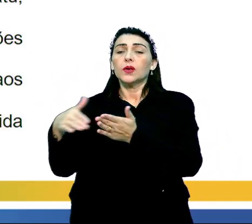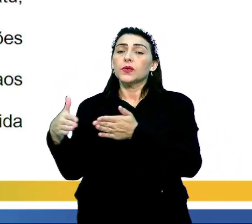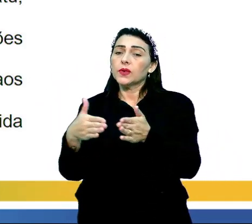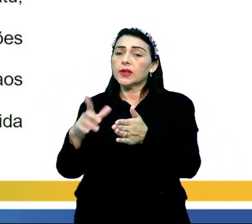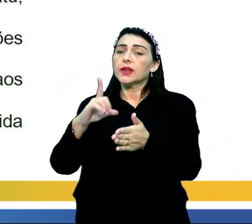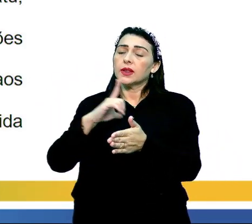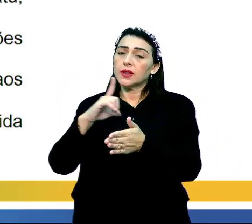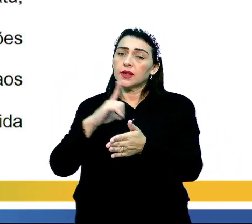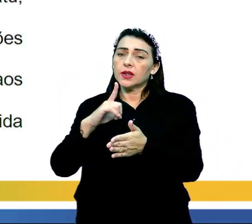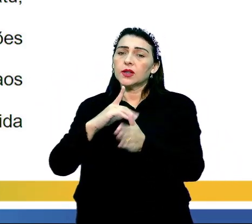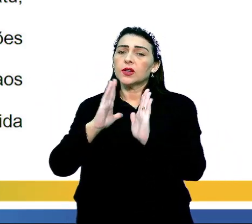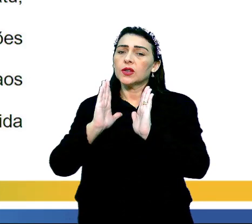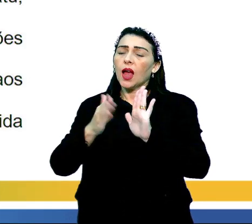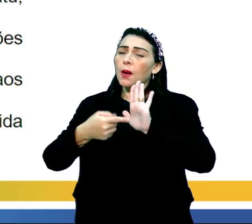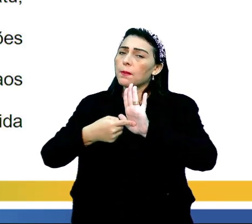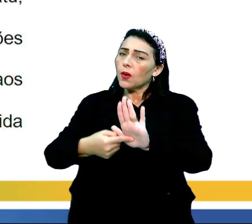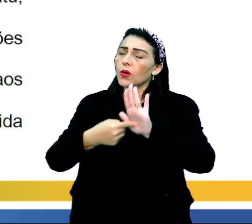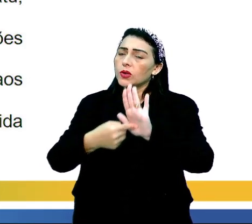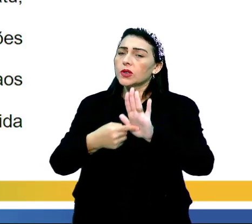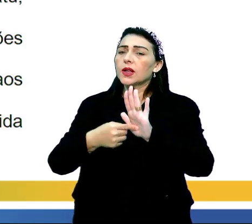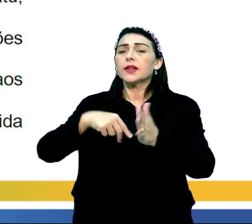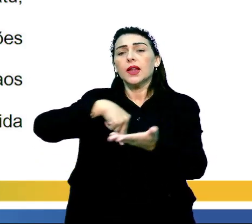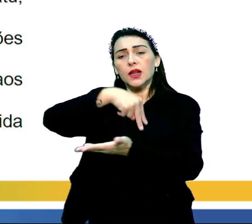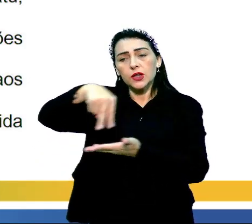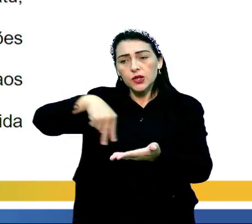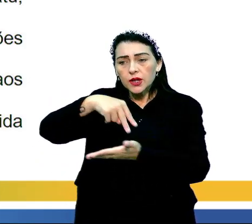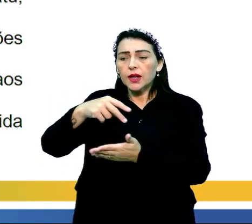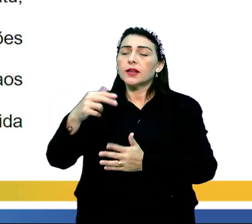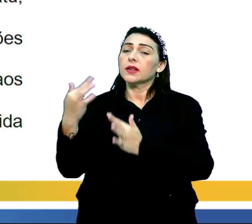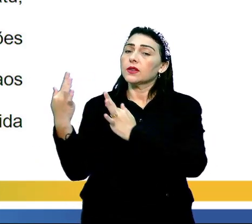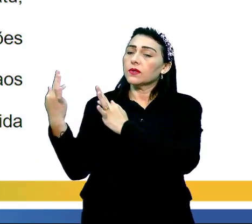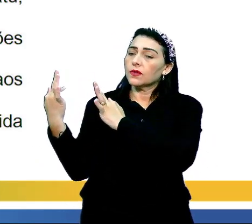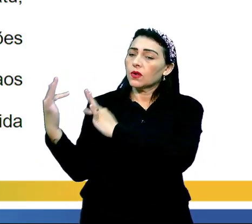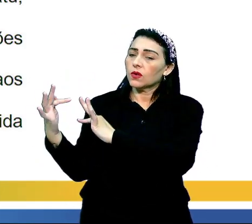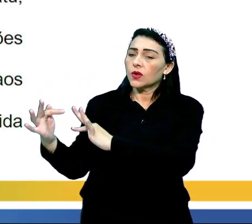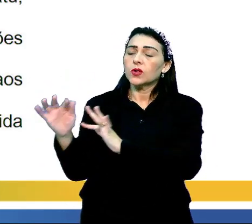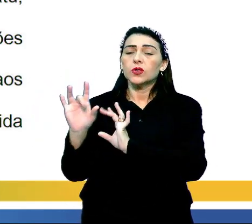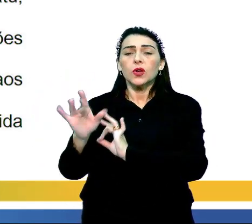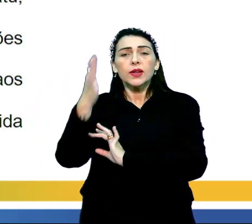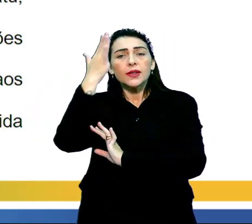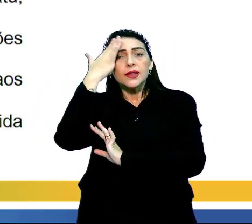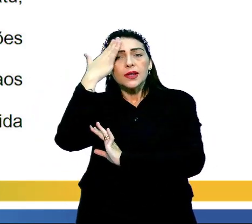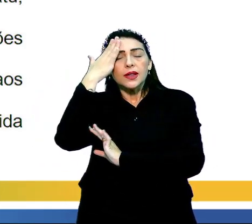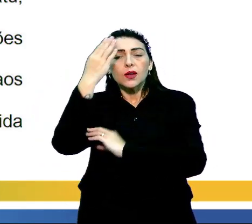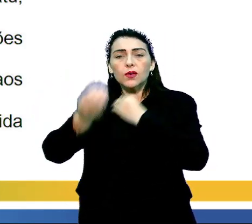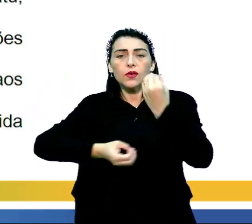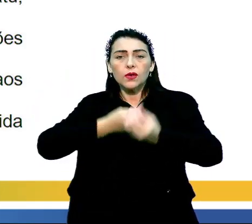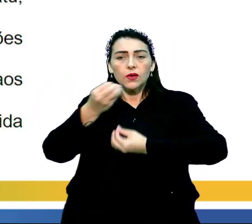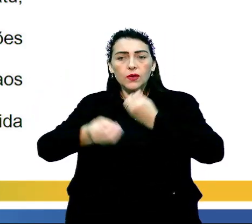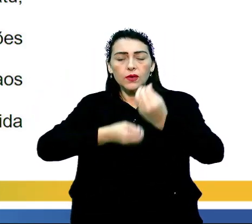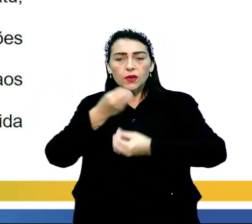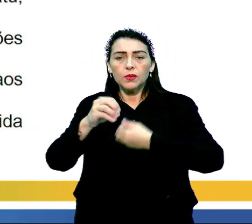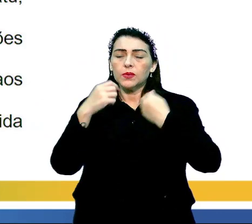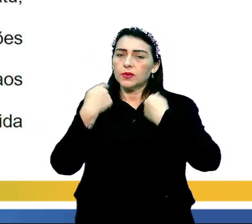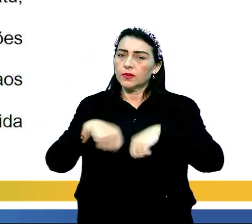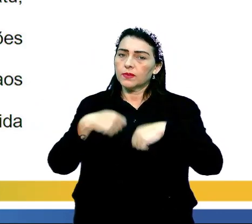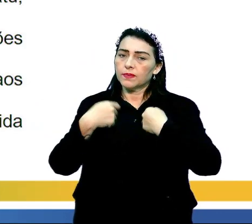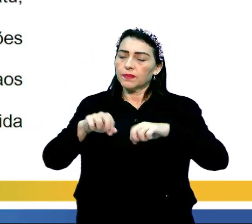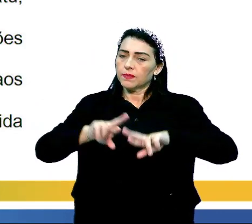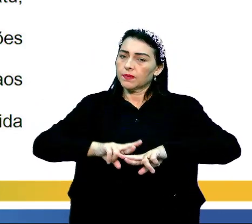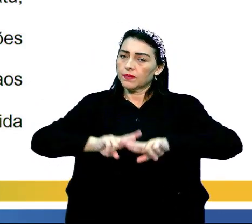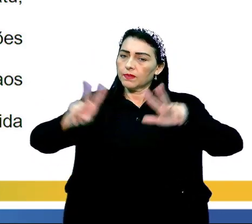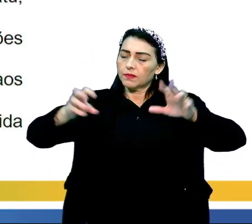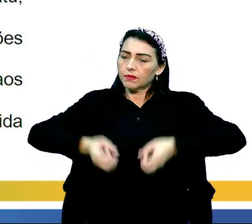direcionamento que a gente está abordando um aspecto das danças folclóricas. E a gente só quer entender como ela é uma expressão de